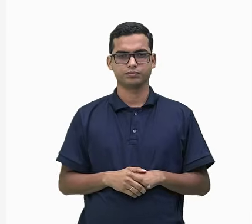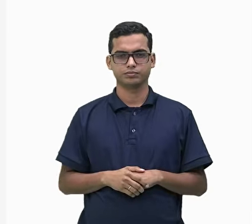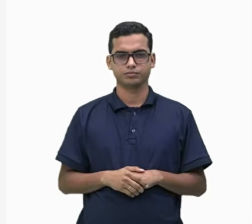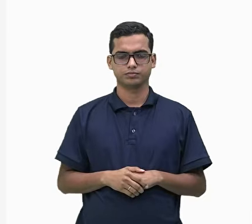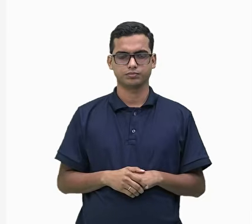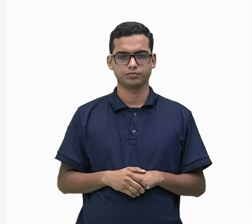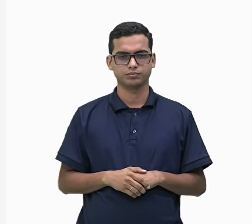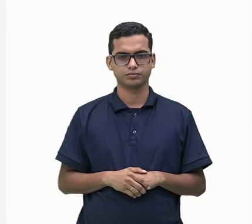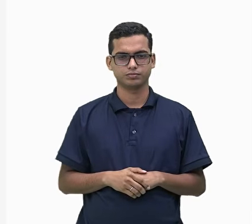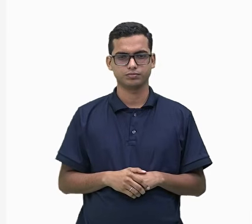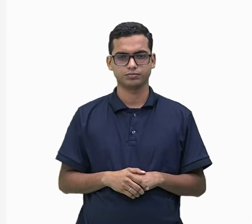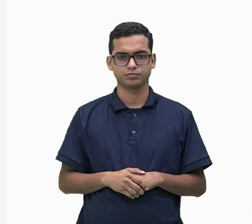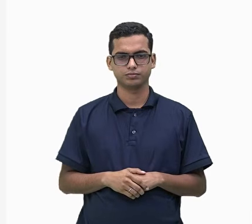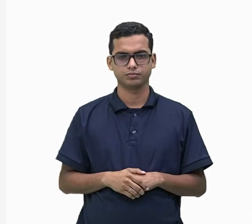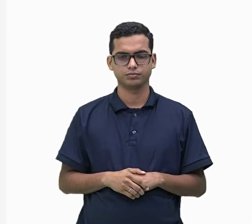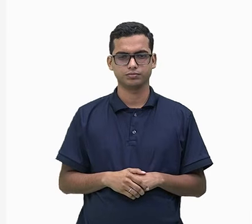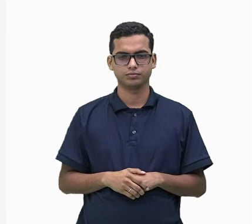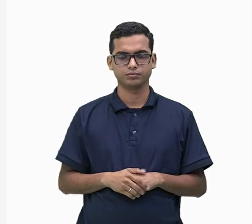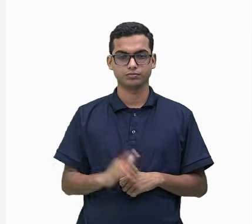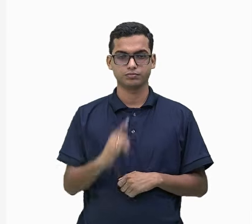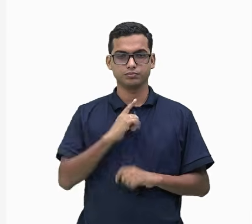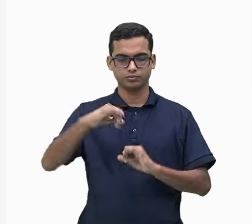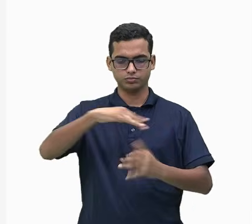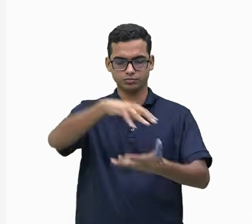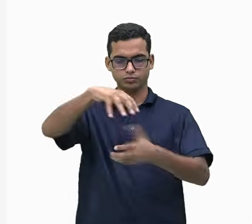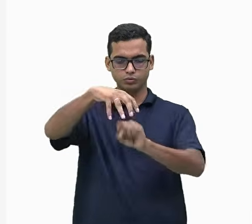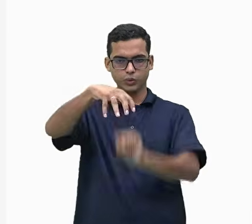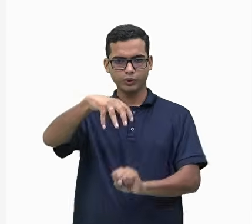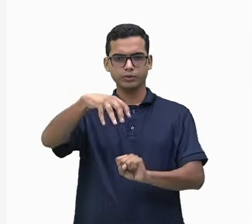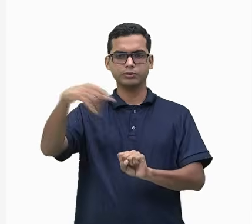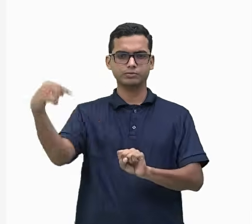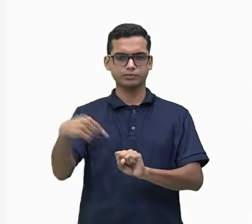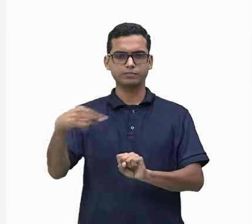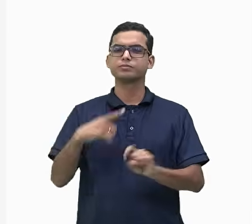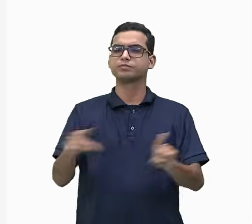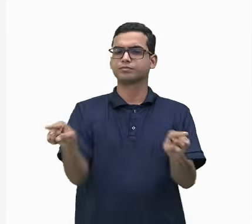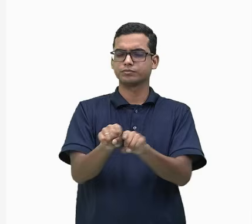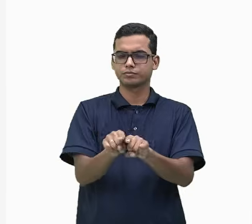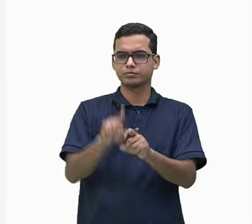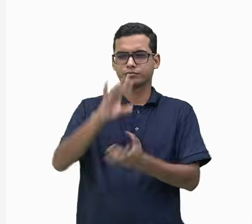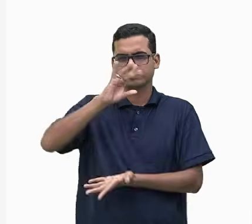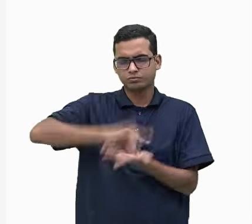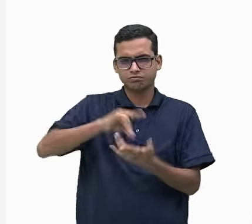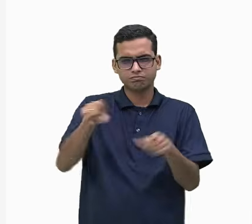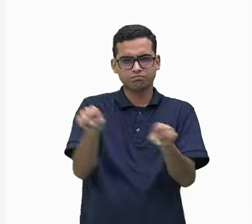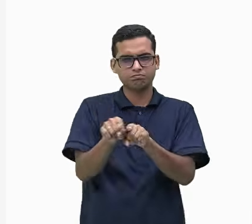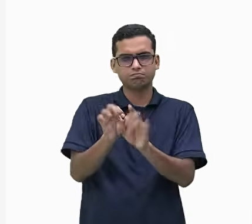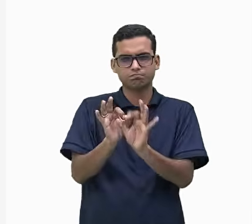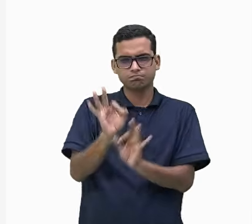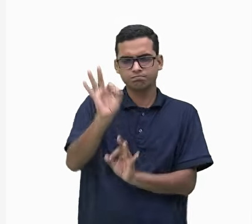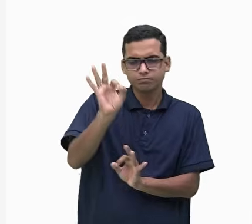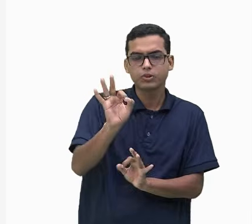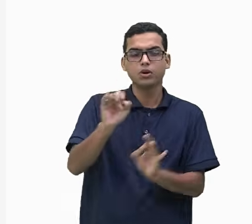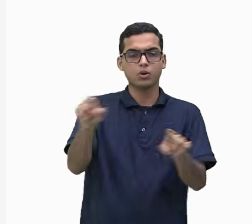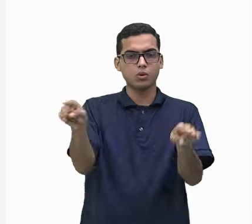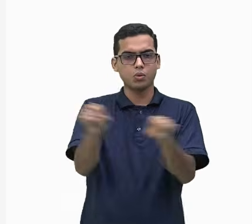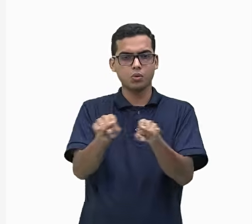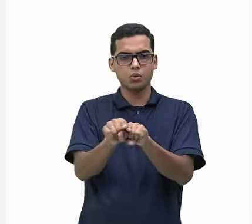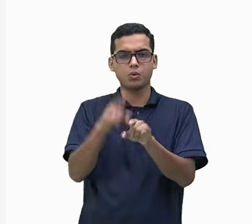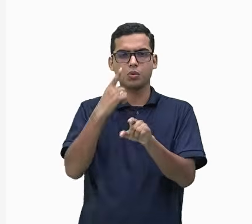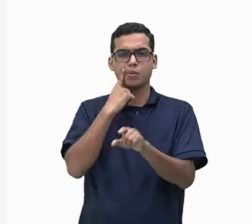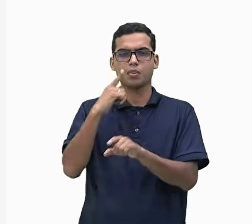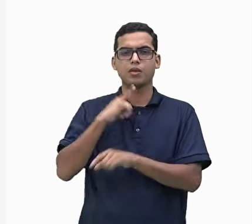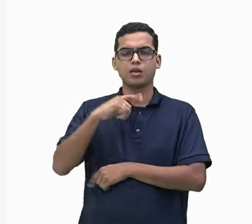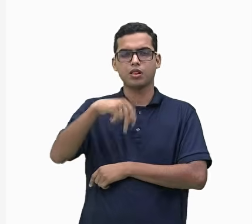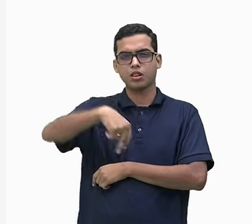que mostra pra gente o sul, que vai estar mais distante, e a parte de cima que já mostra o norte, o